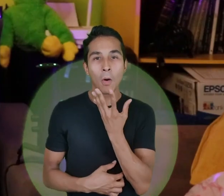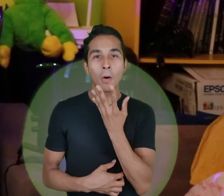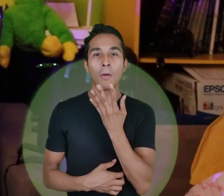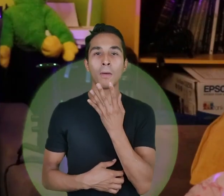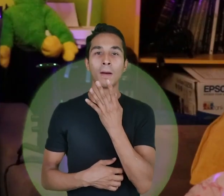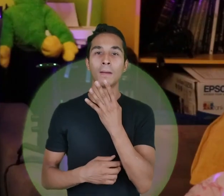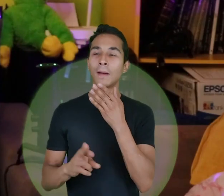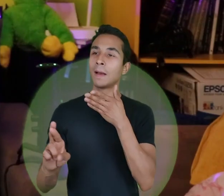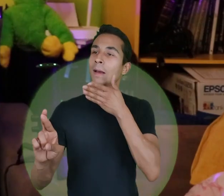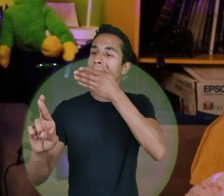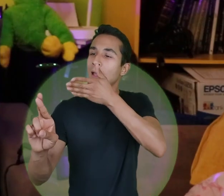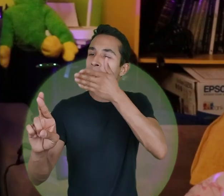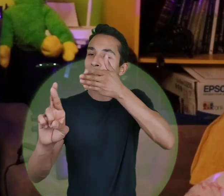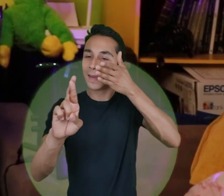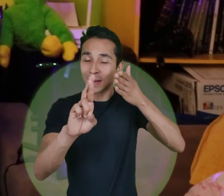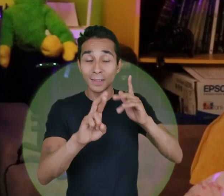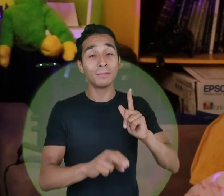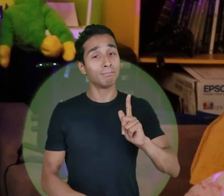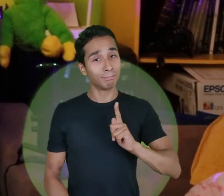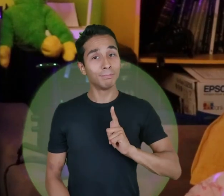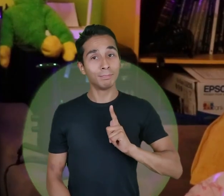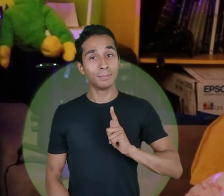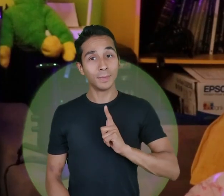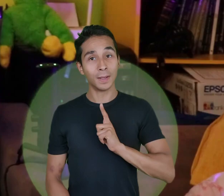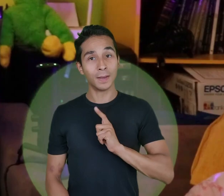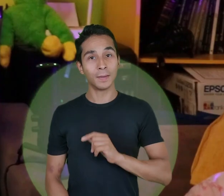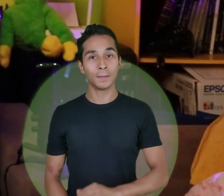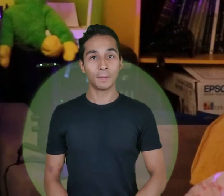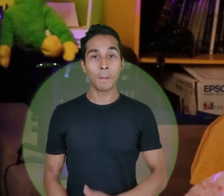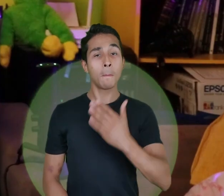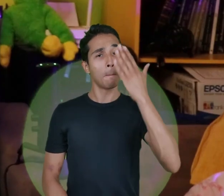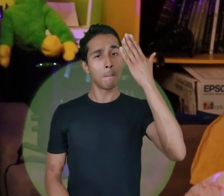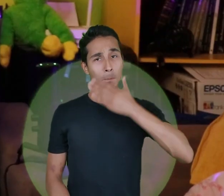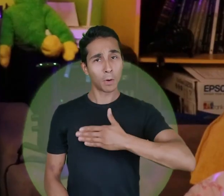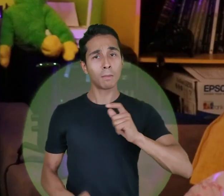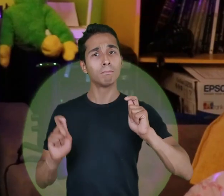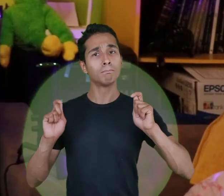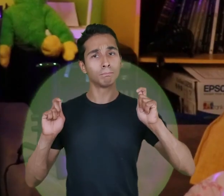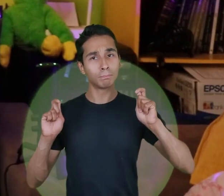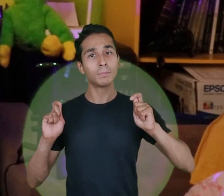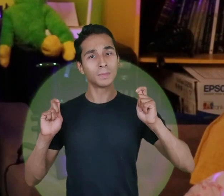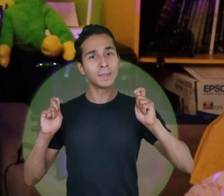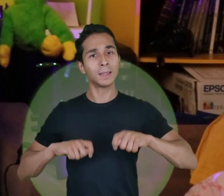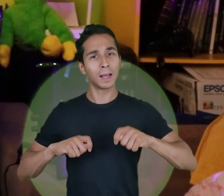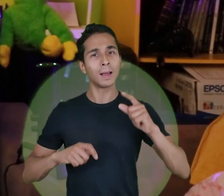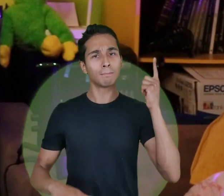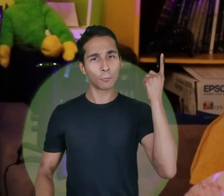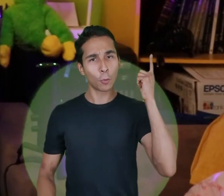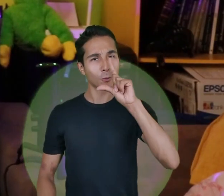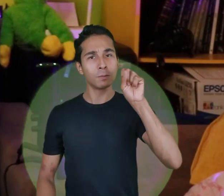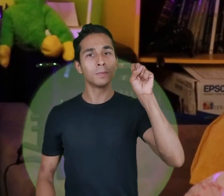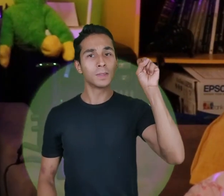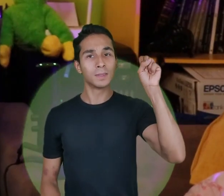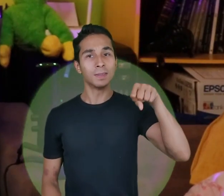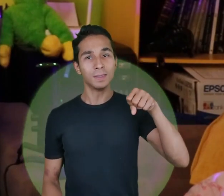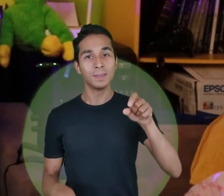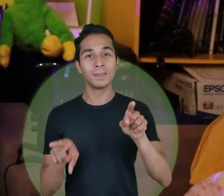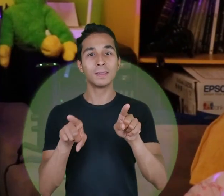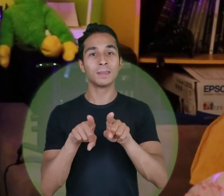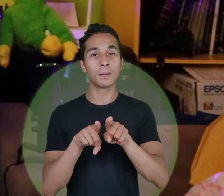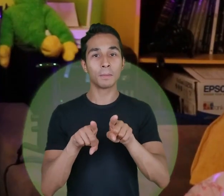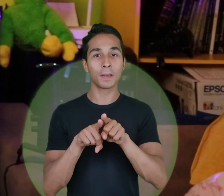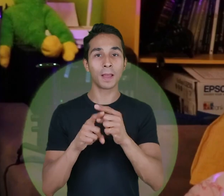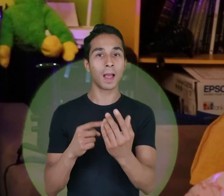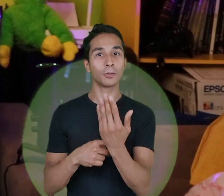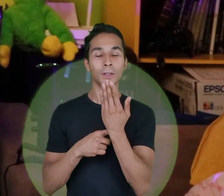pessoas, inspirações, grupos, outros artistas que mostram aí como é possível, né, realizar outras coisas e que também